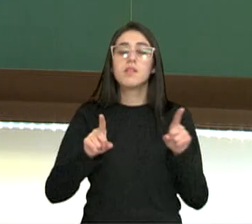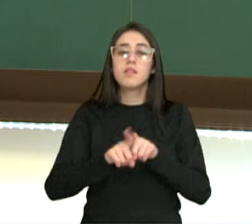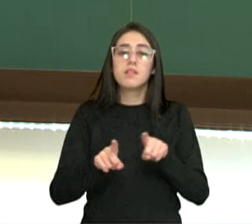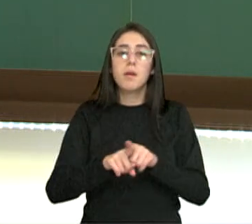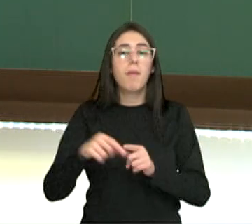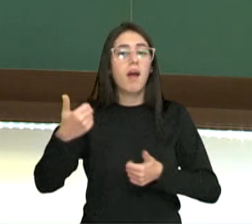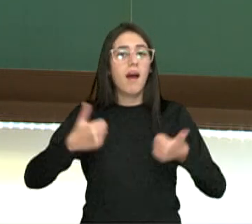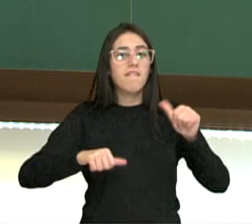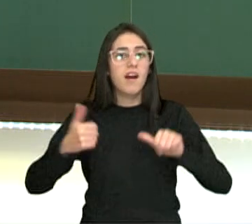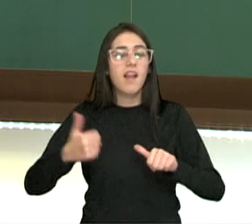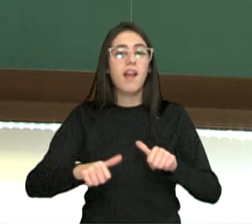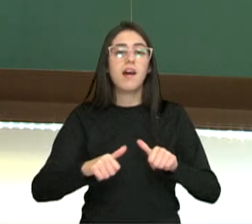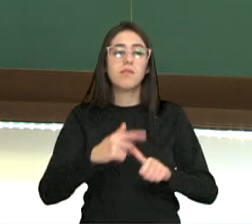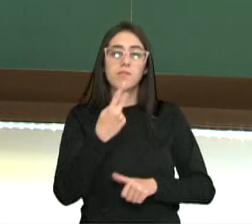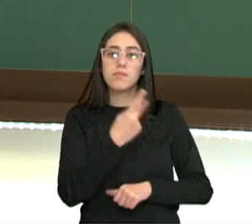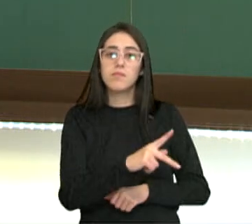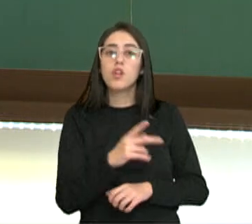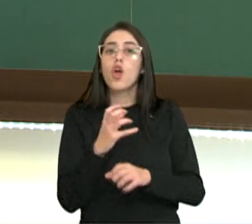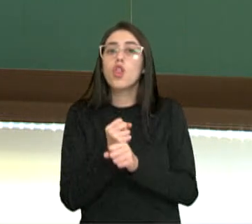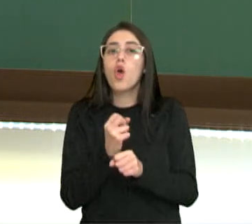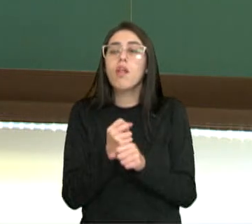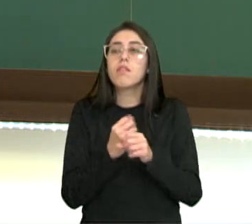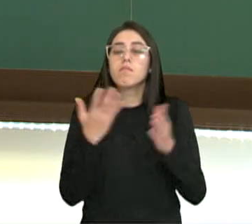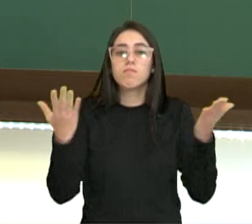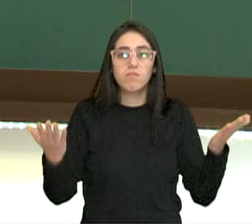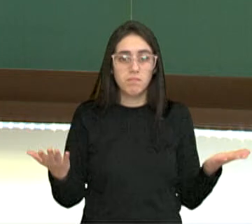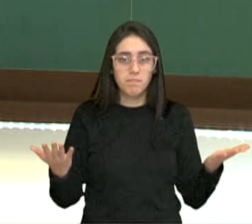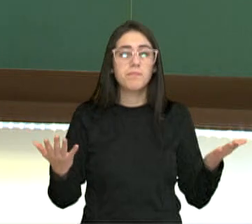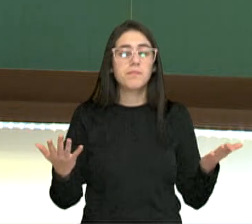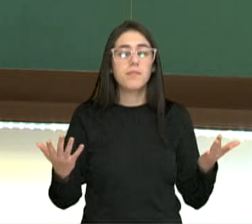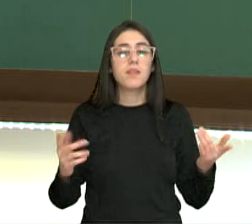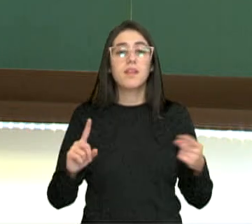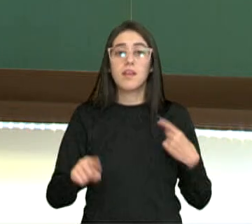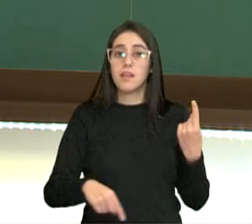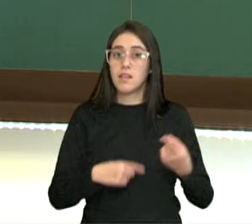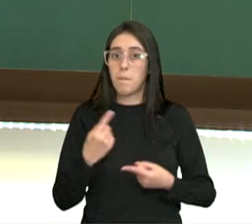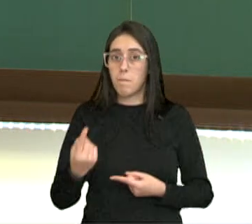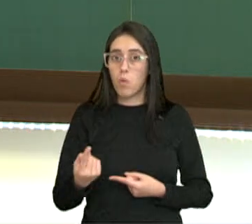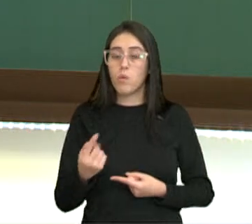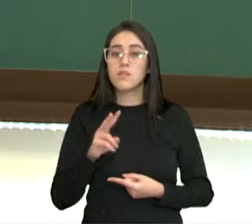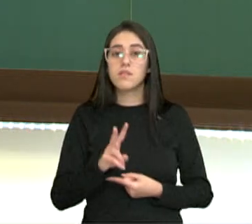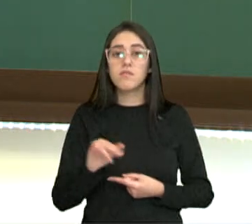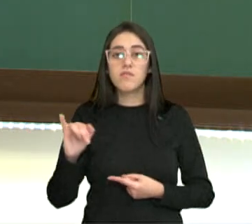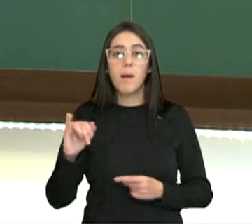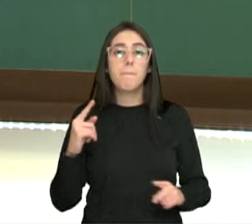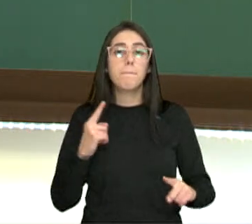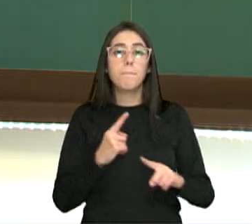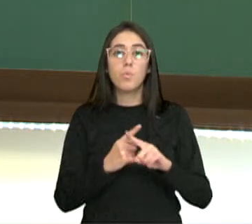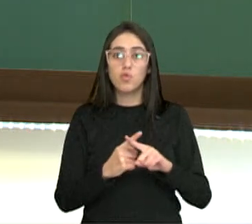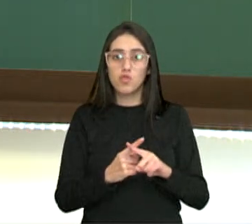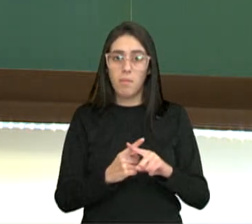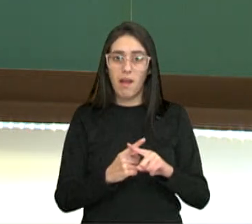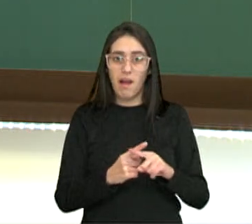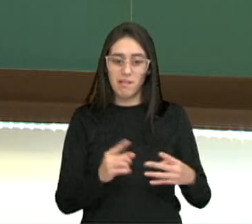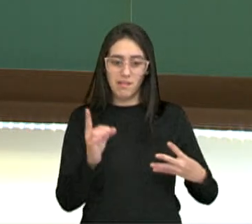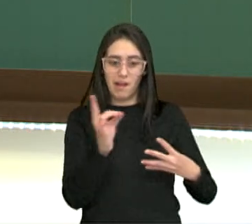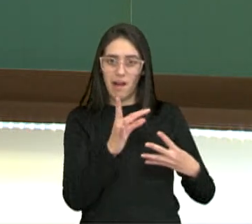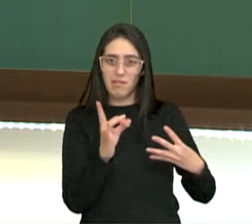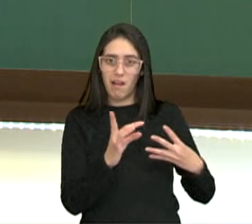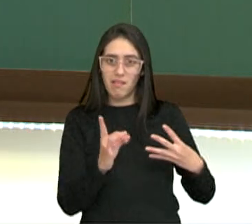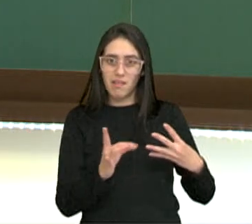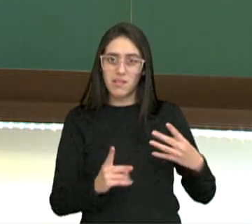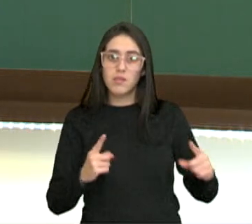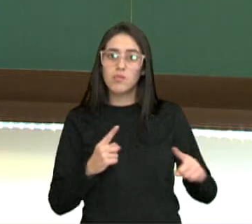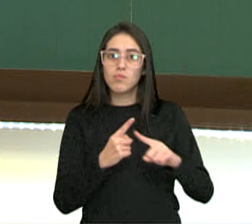as notas de Marcos, ok? Em seguida, nós vamos multiplicar cada nota pelo